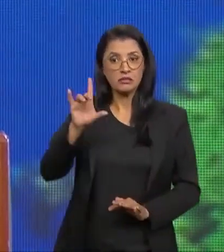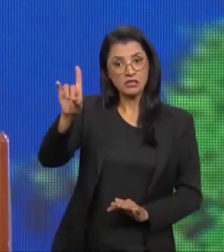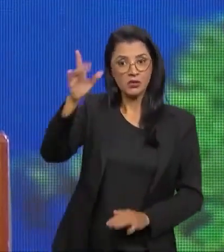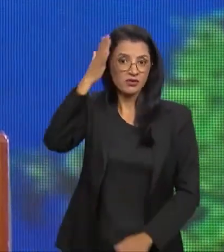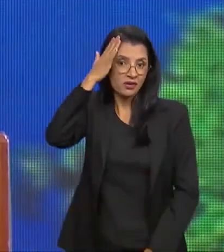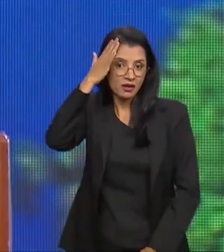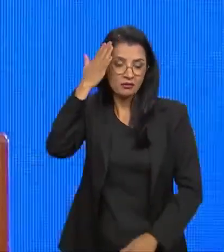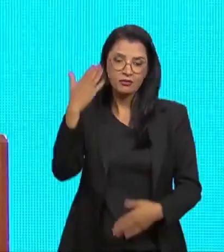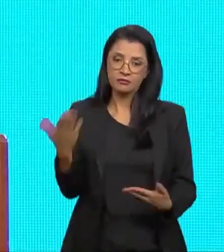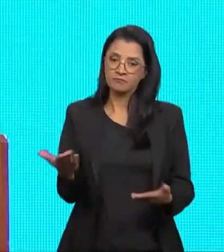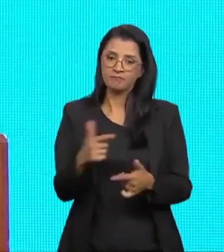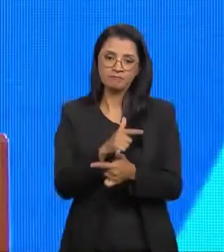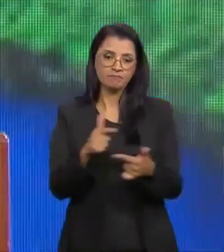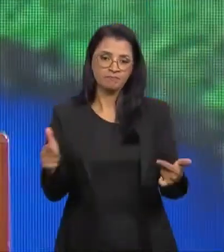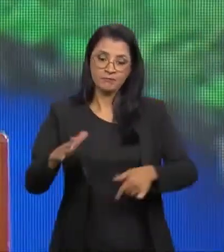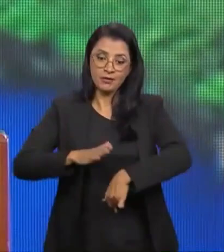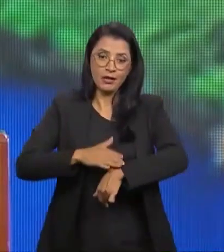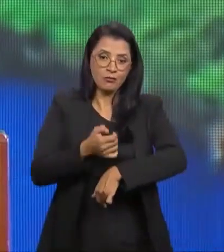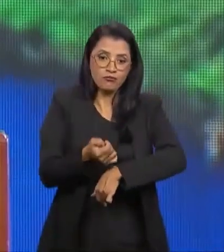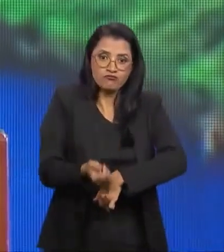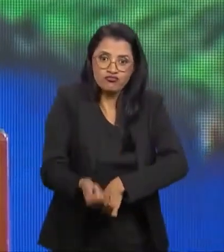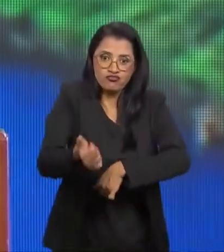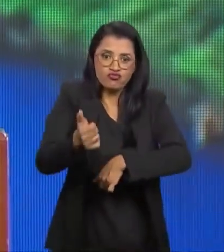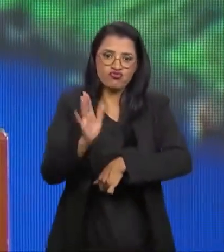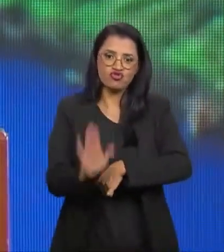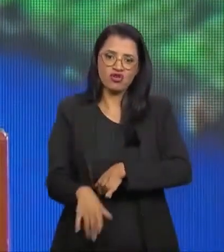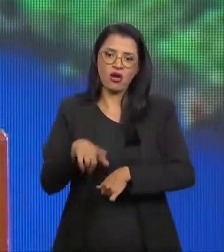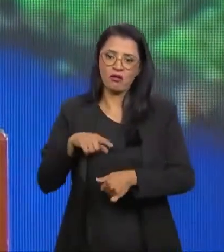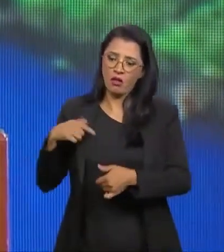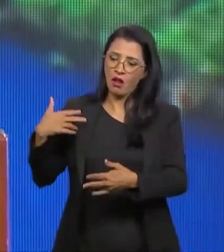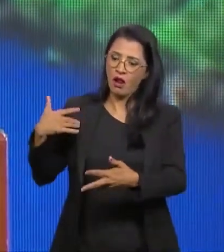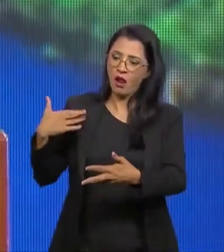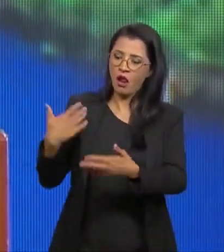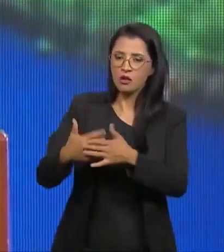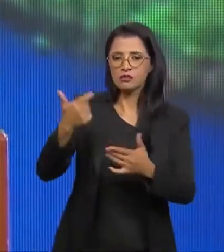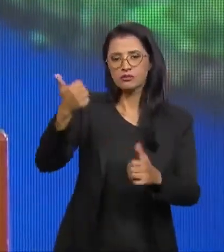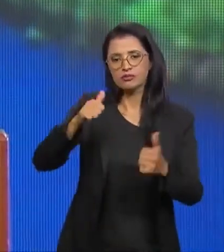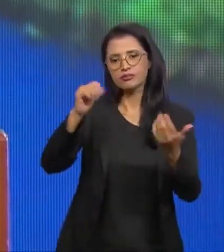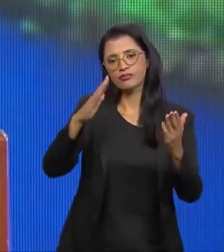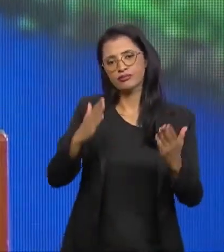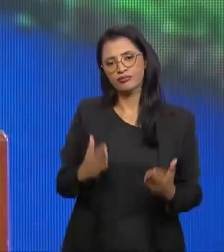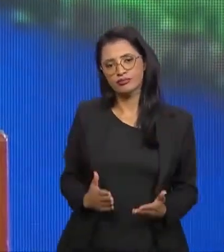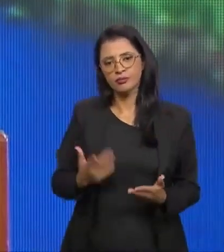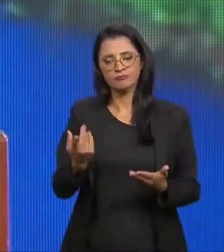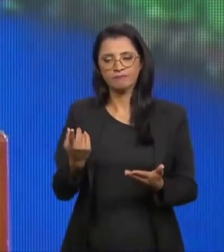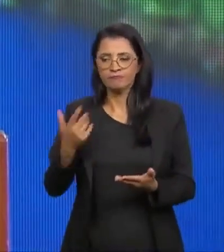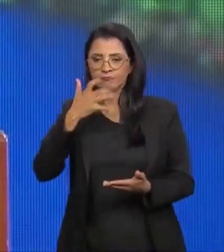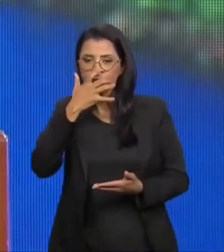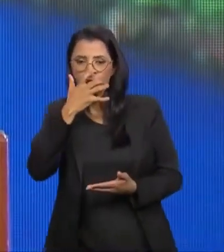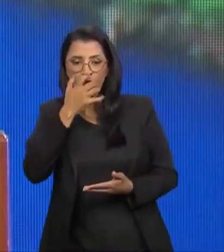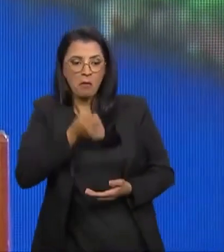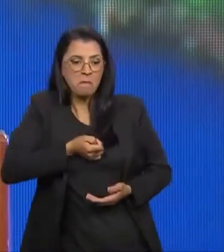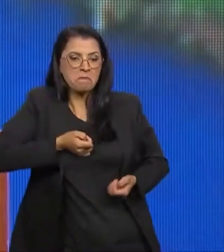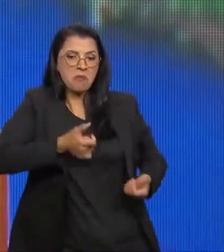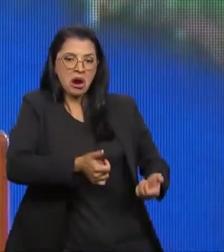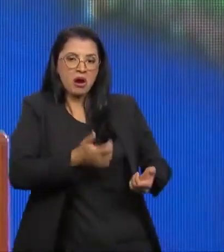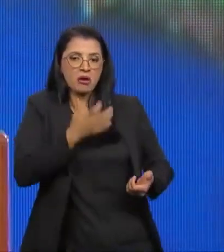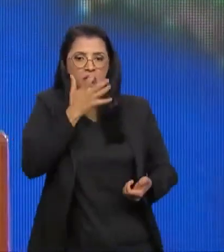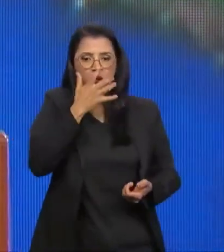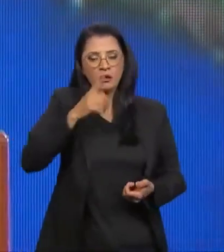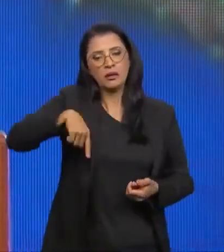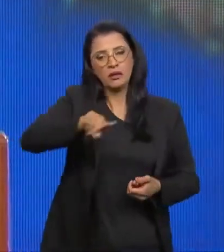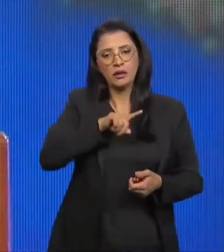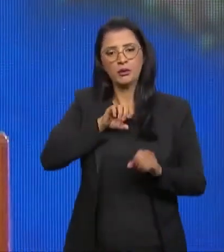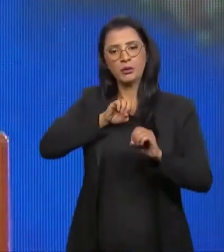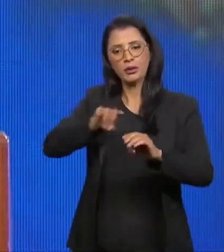Deus, não há mais tempo para um longo processo de análise dos recalques e